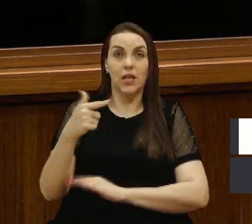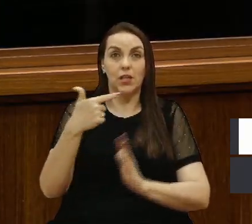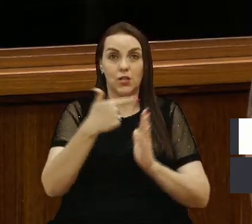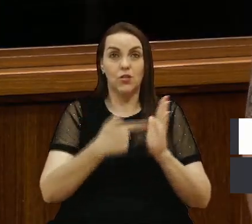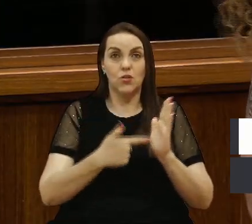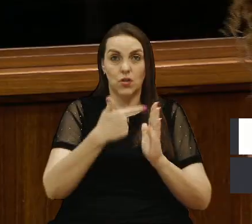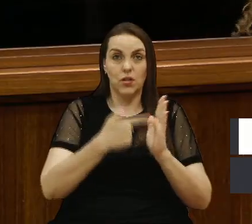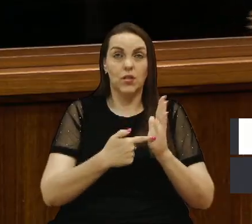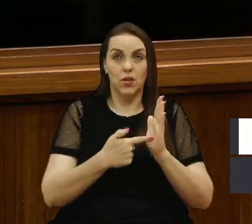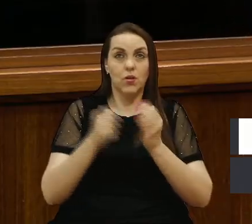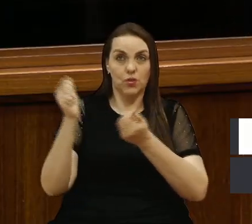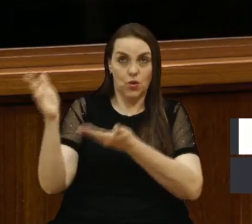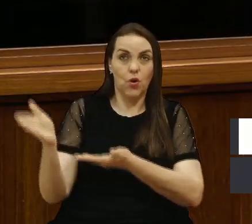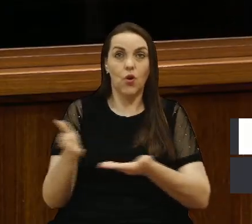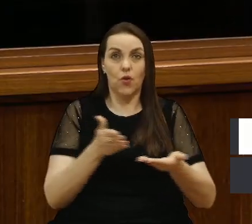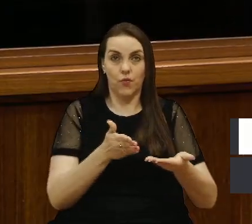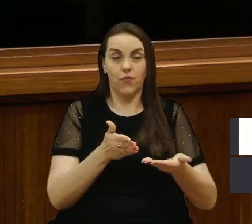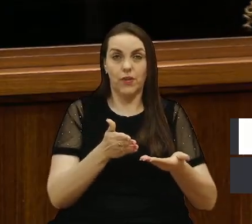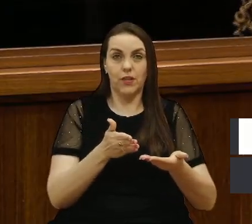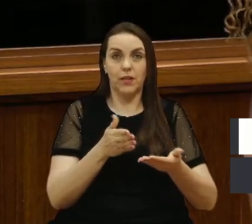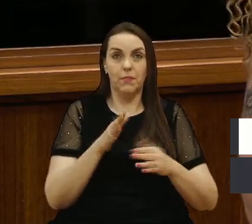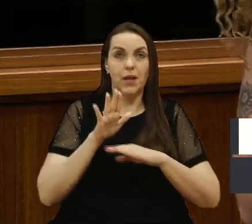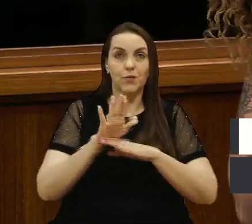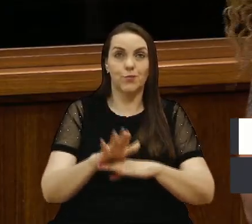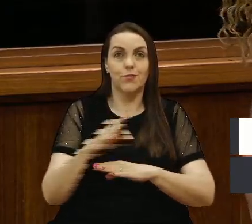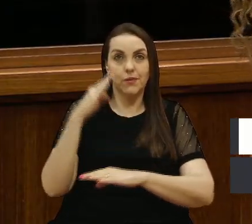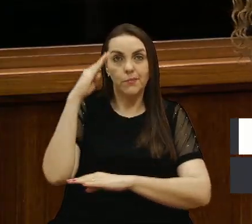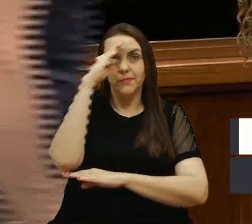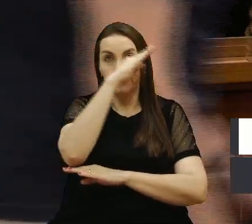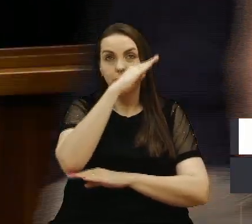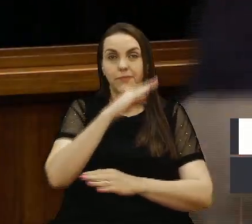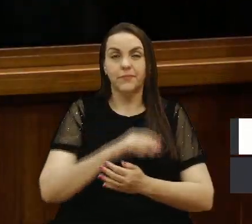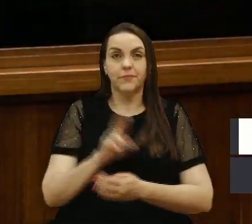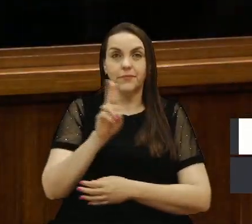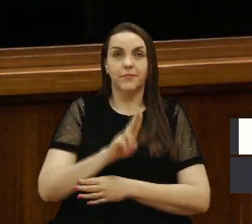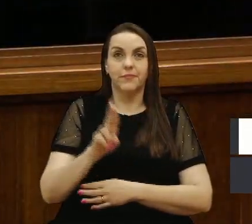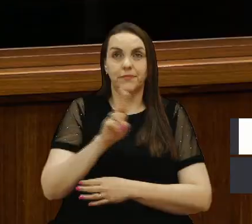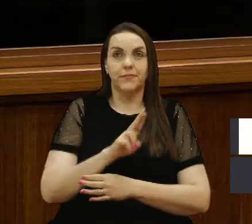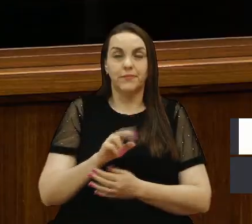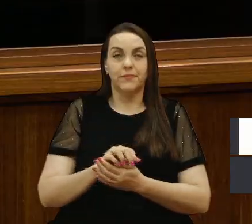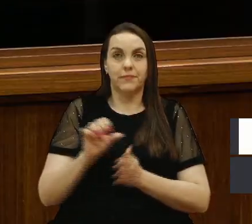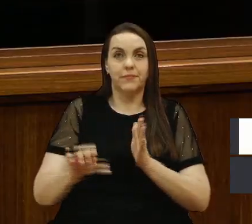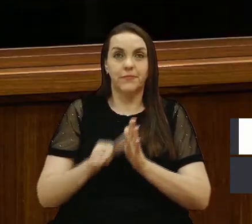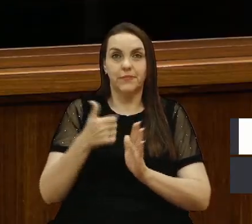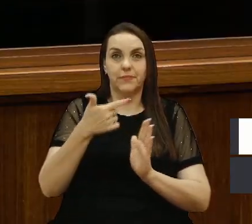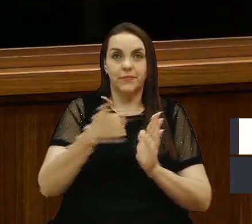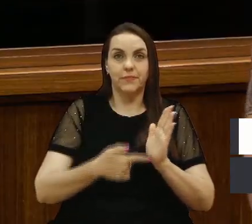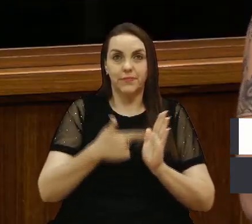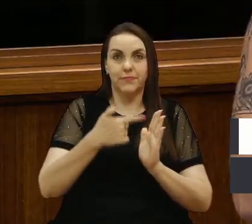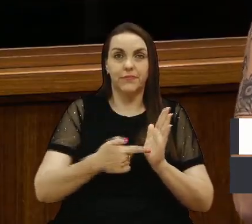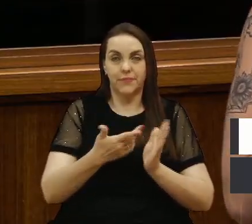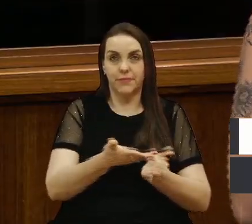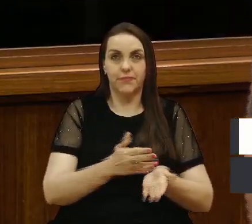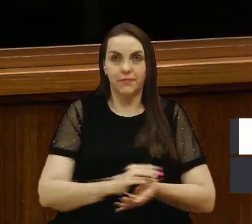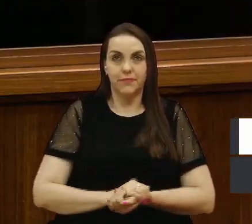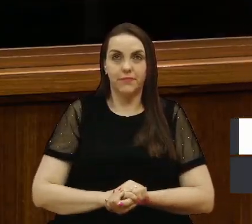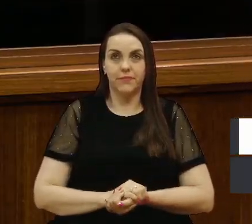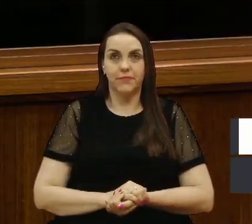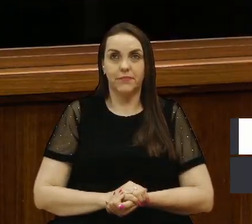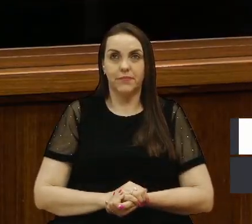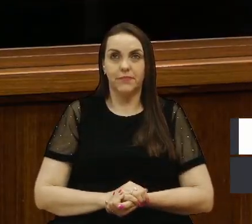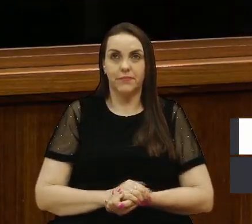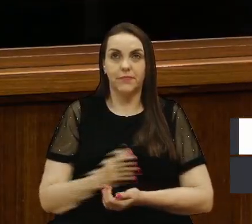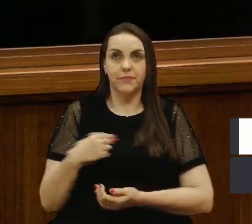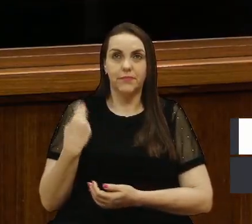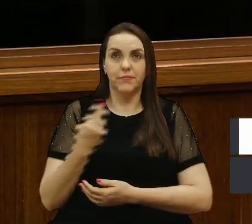ele convide para ajudar o Bolsonaro a utilizar melhor a solda. Quando nós passamos